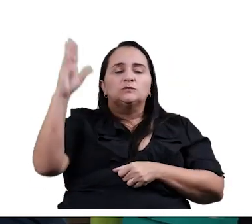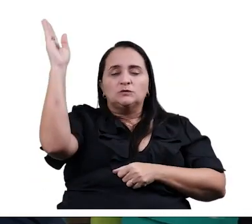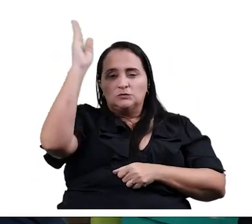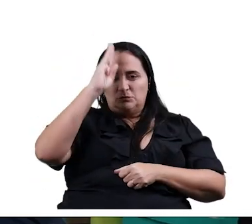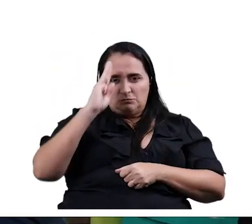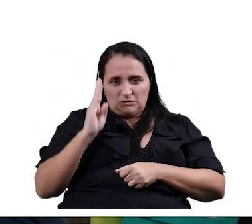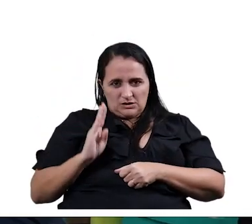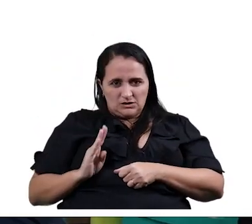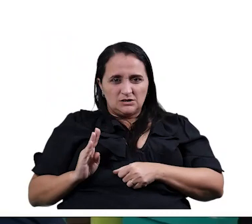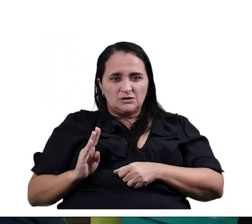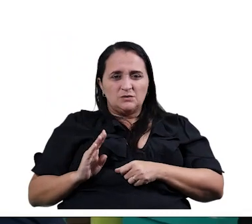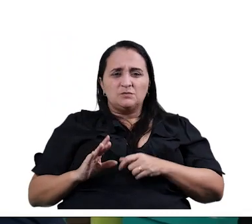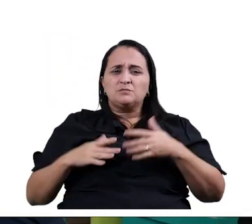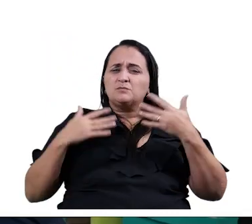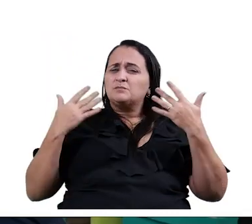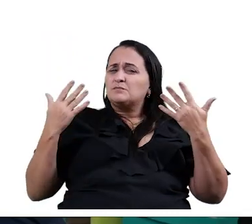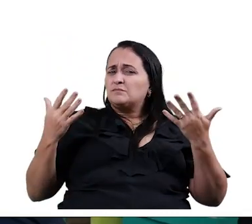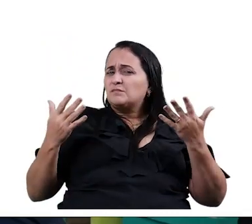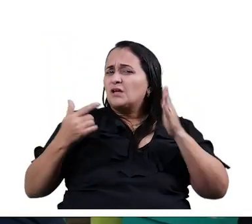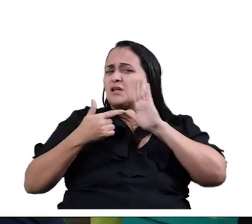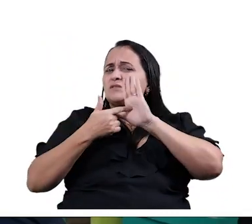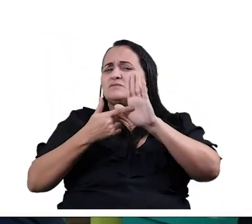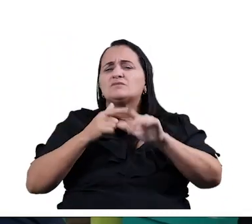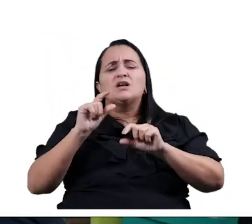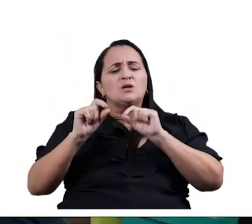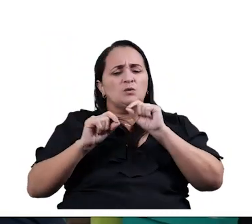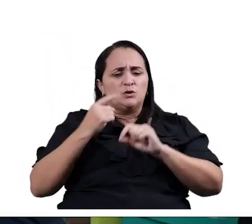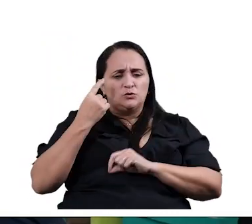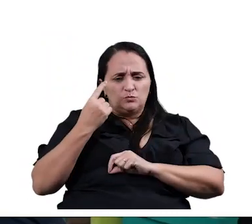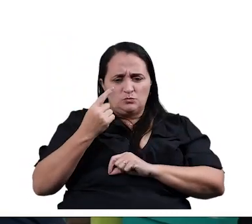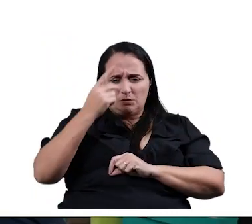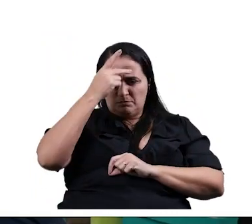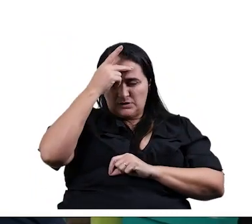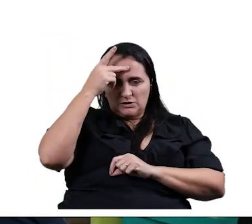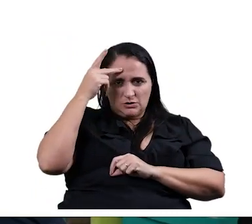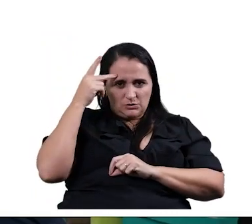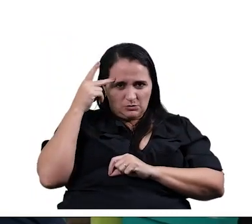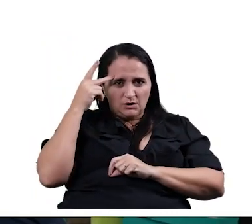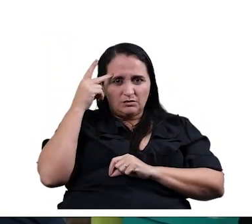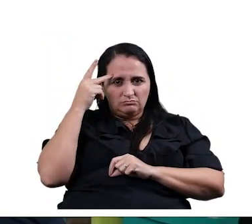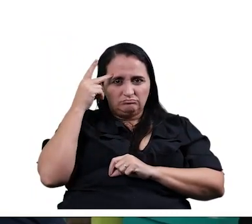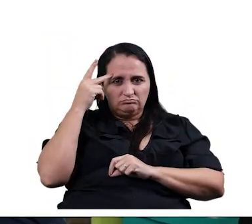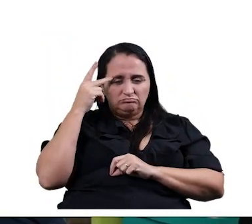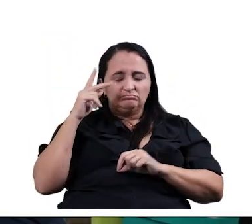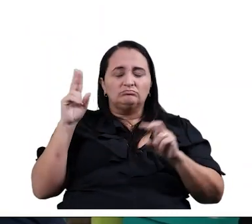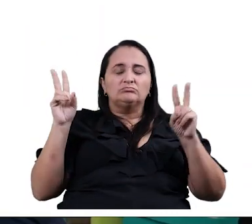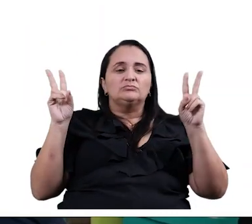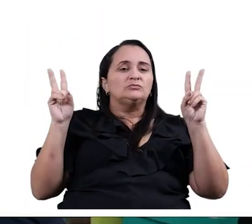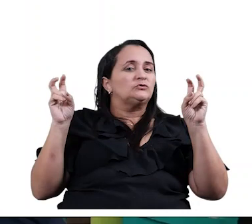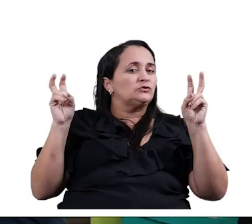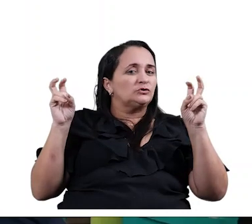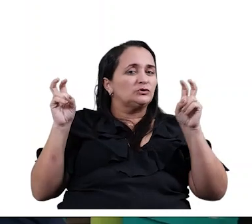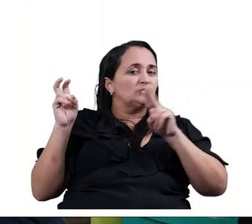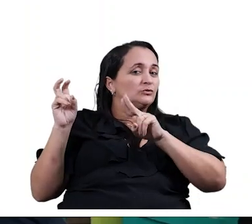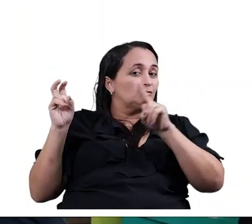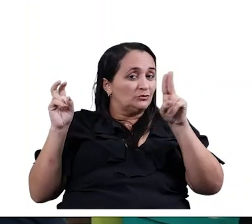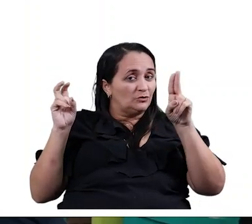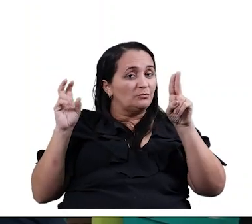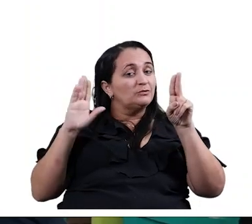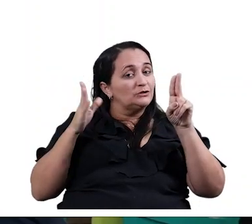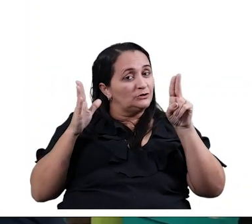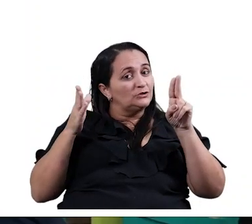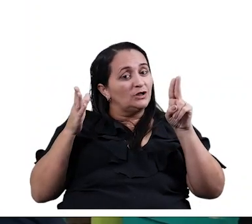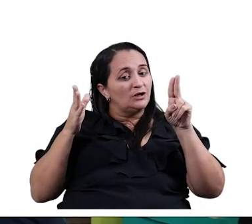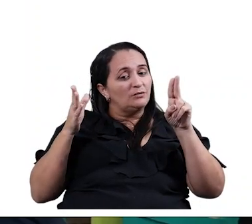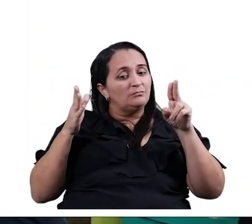texto fala especificamente de uma pessoa. Inclusive, o título do texto tem o nome da